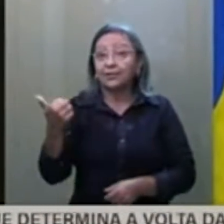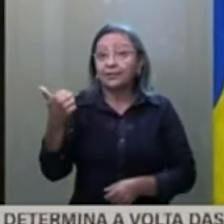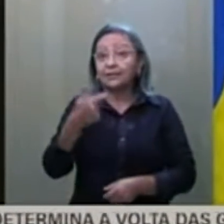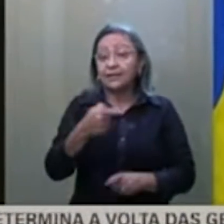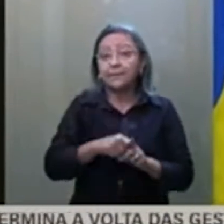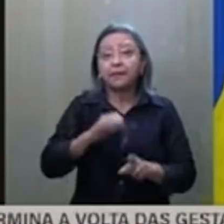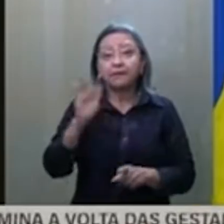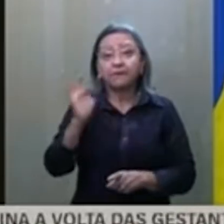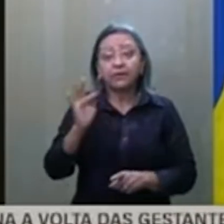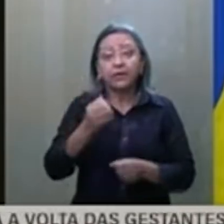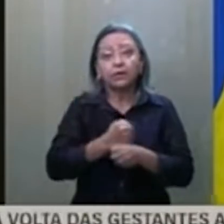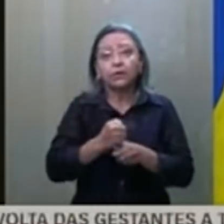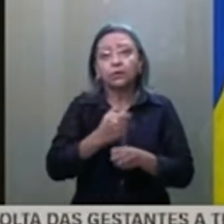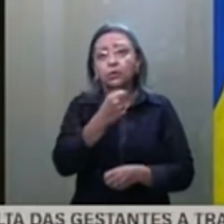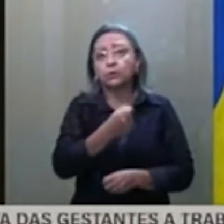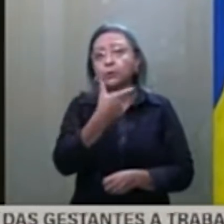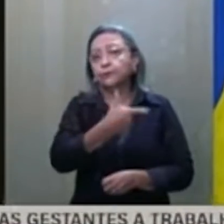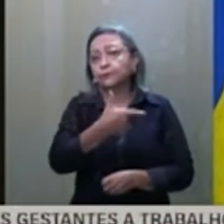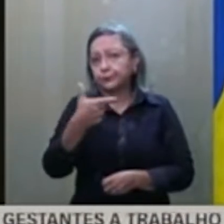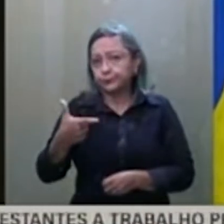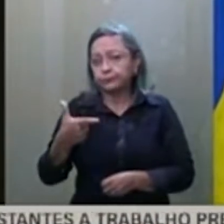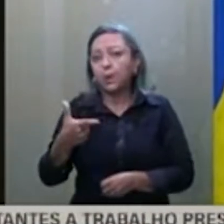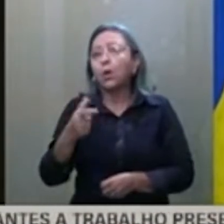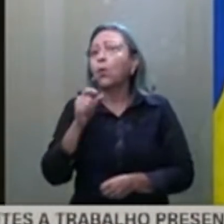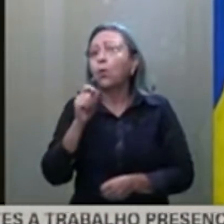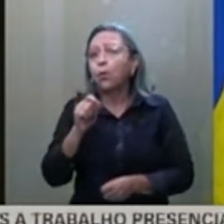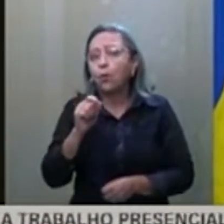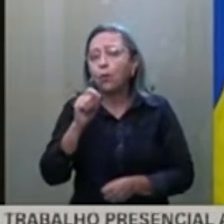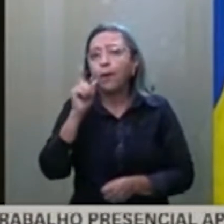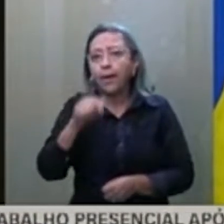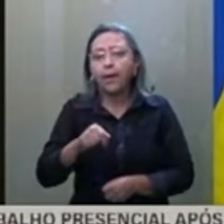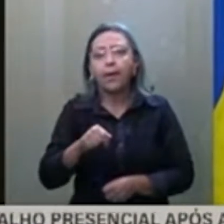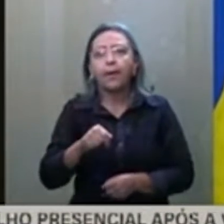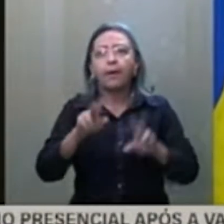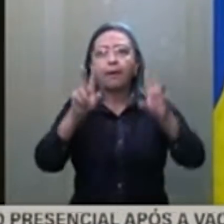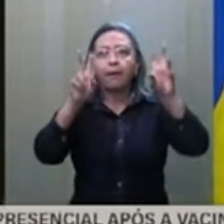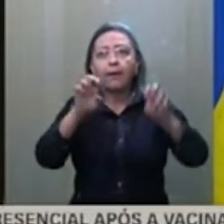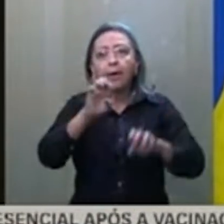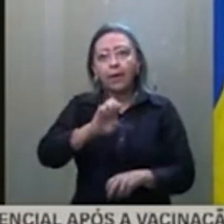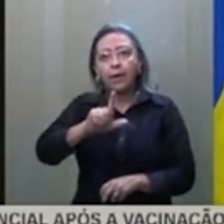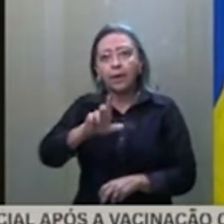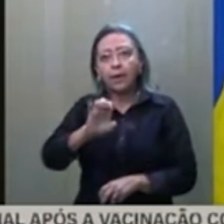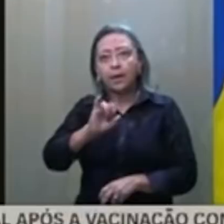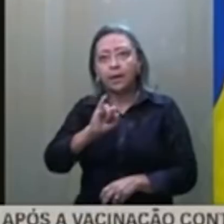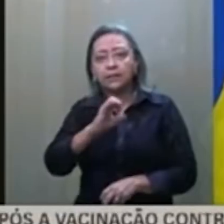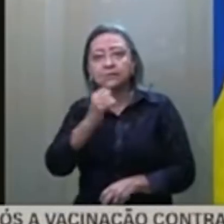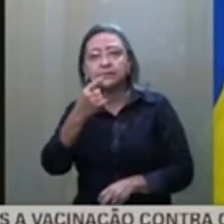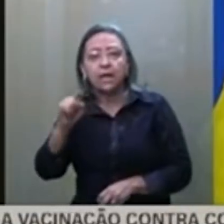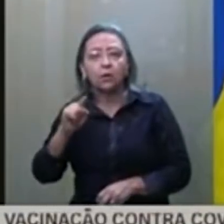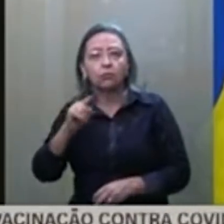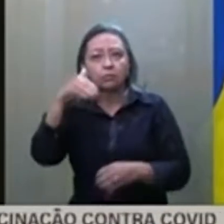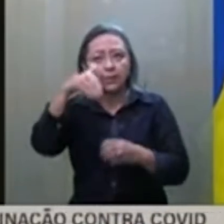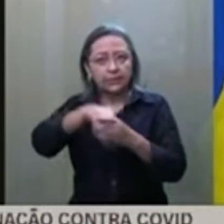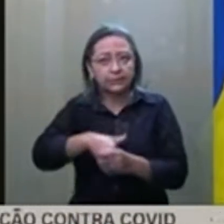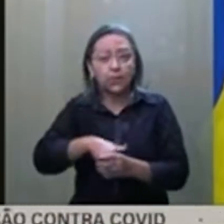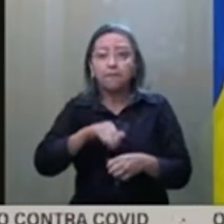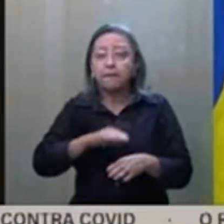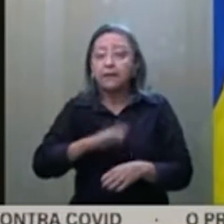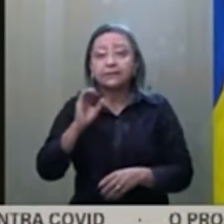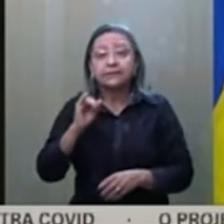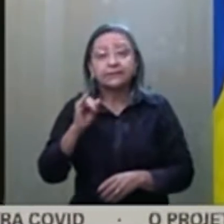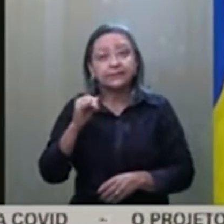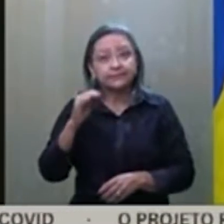de Fevereiro de 2022 é eleição mais precisamente